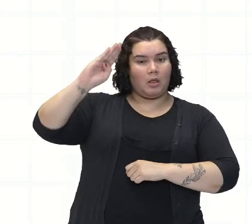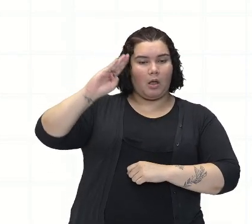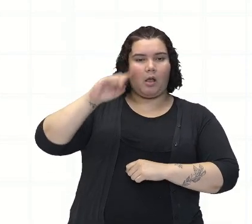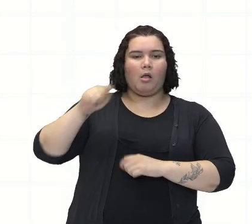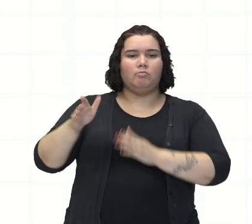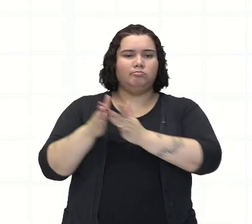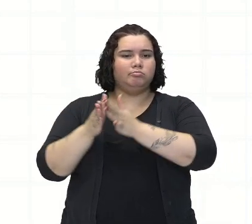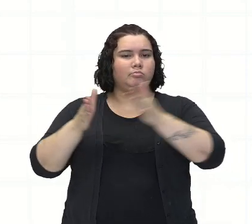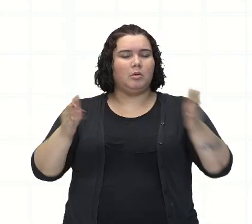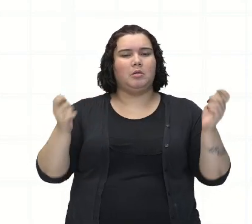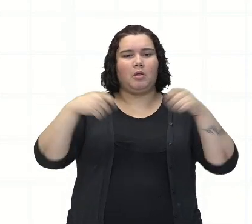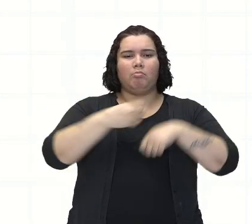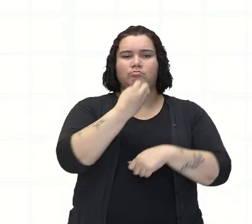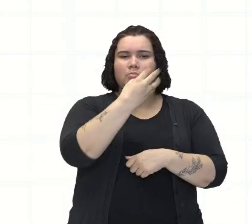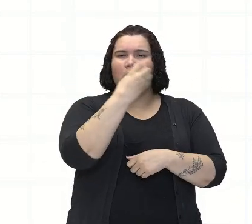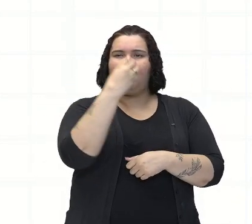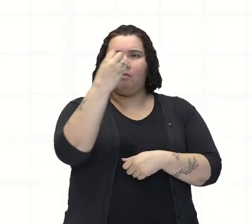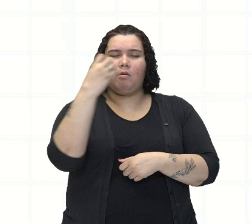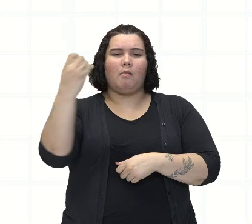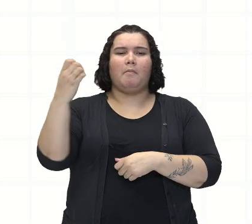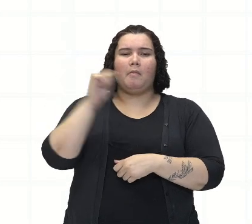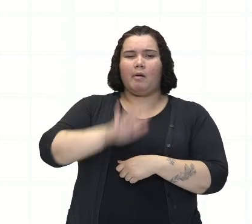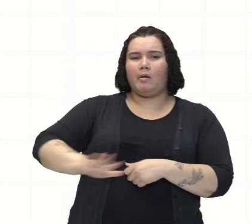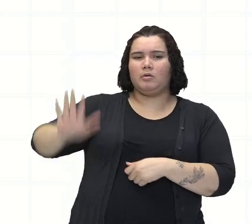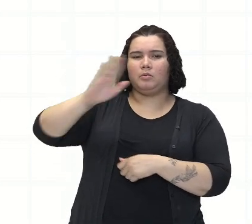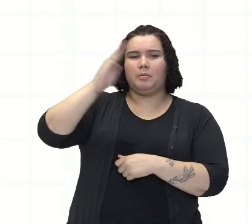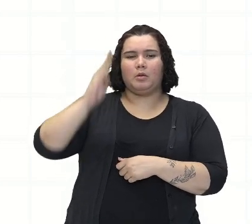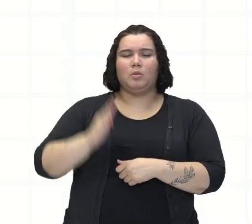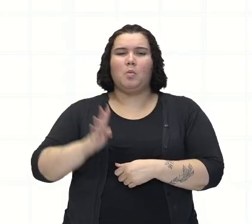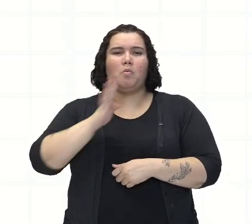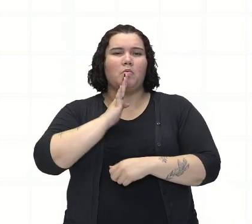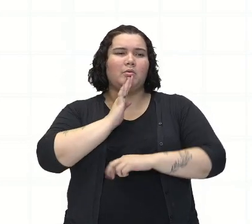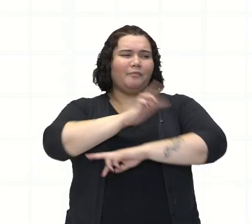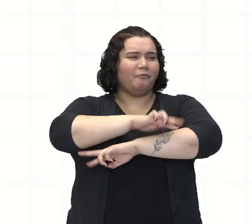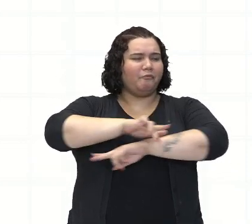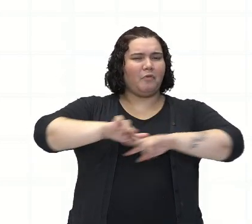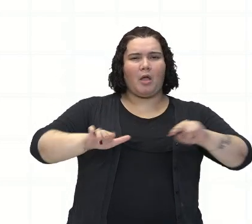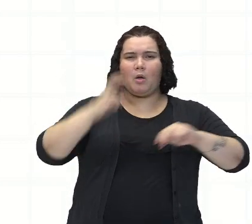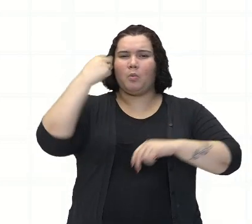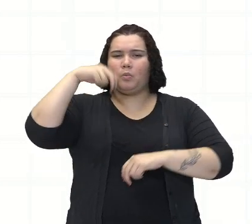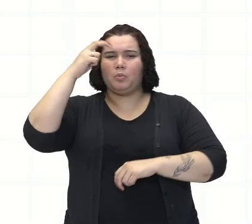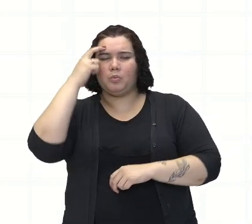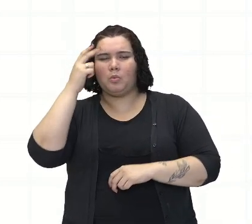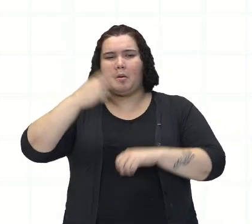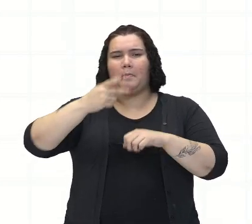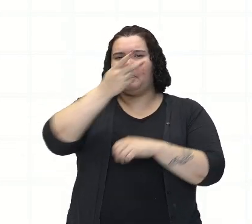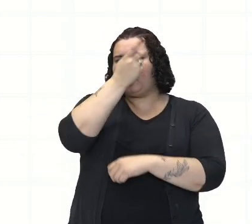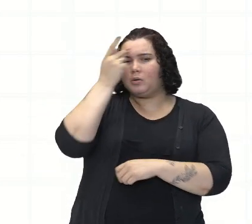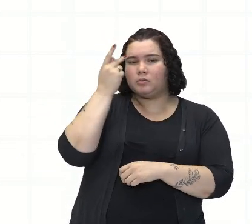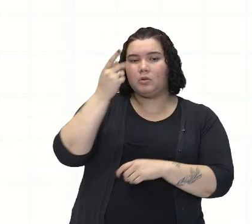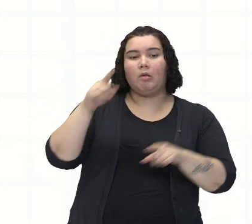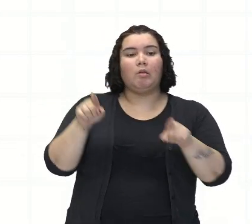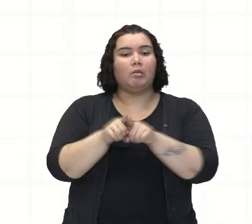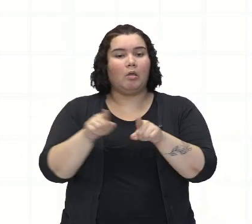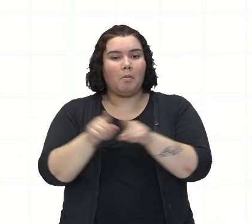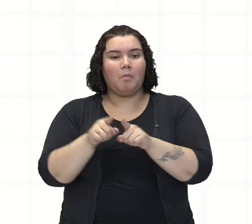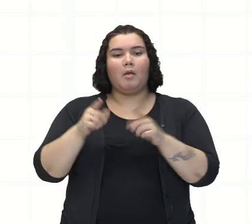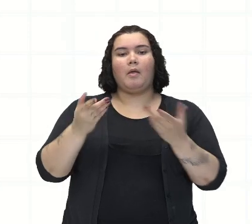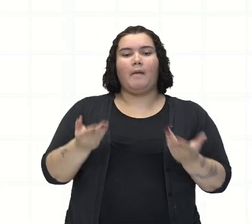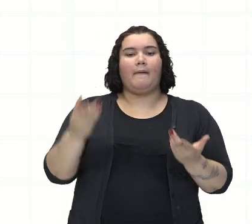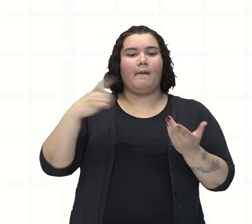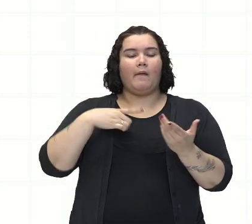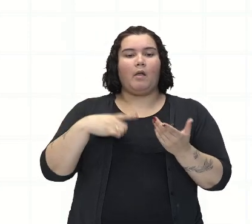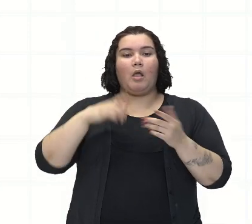teve a oportunidade de viajar por várias regiões do Brasil, conheceu várias culturas, pessoas, também saiu do Brasil, escreveu sobre a Alemanha, por exemplo, onde